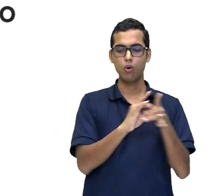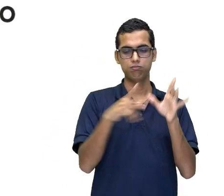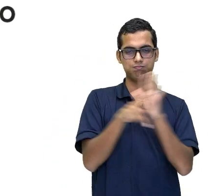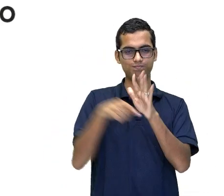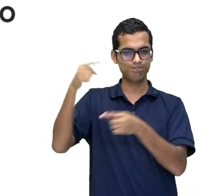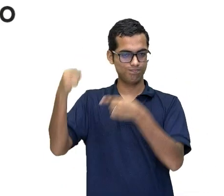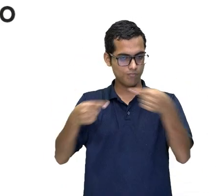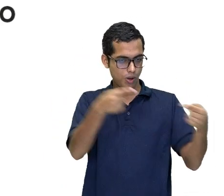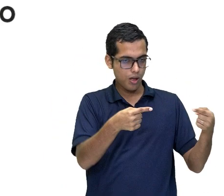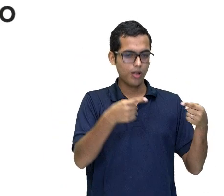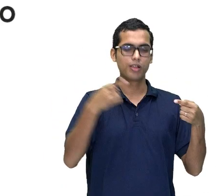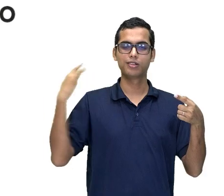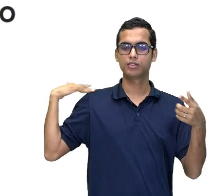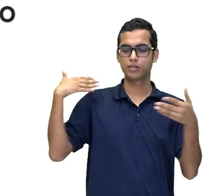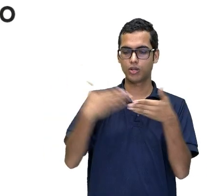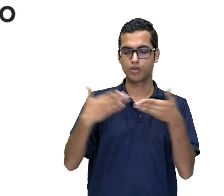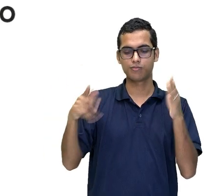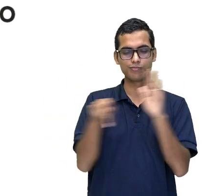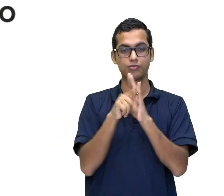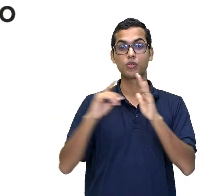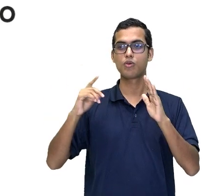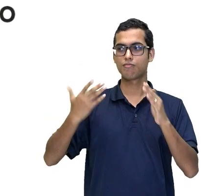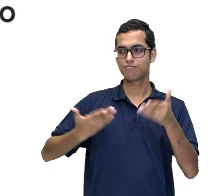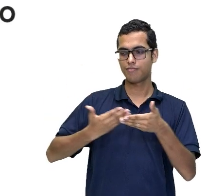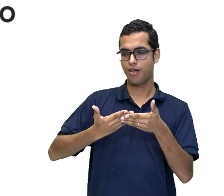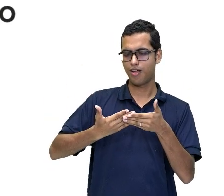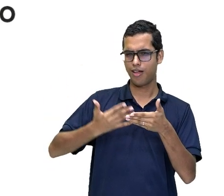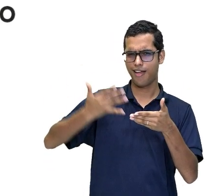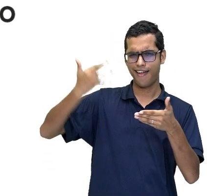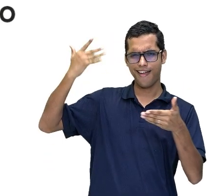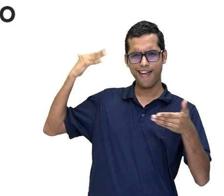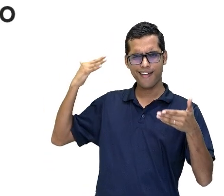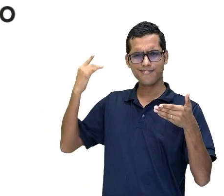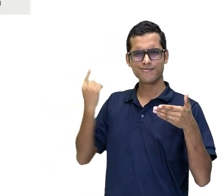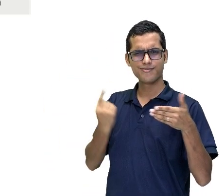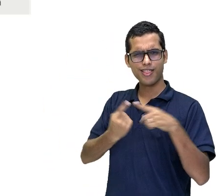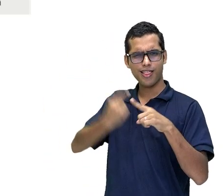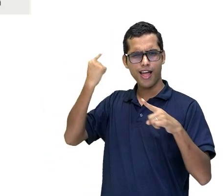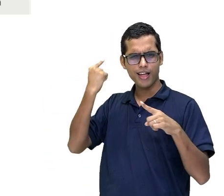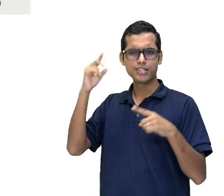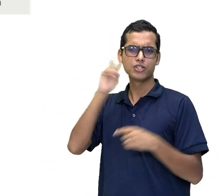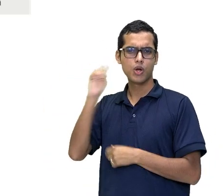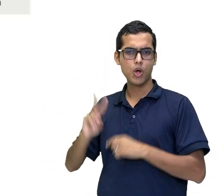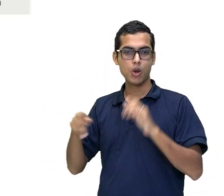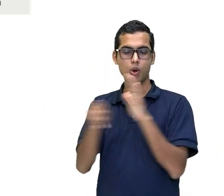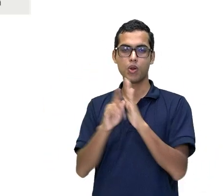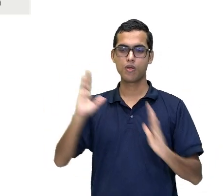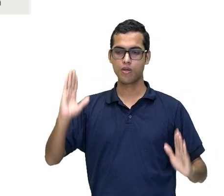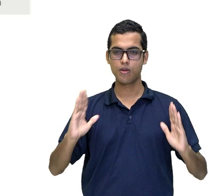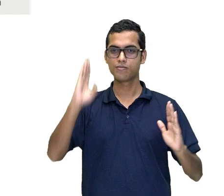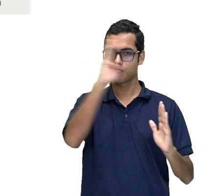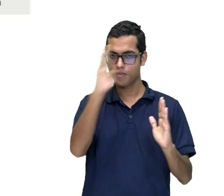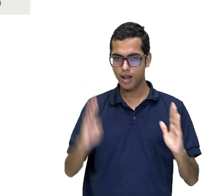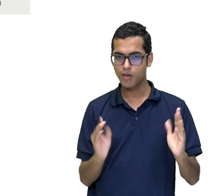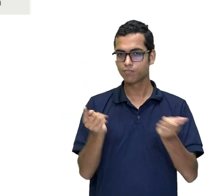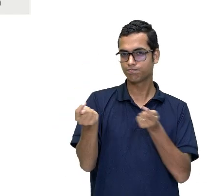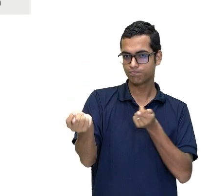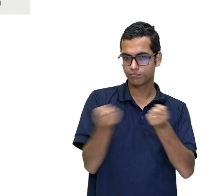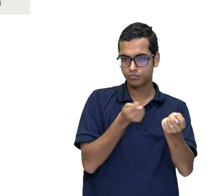naquele momento da história do Brasil. Vamos adiante, então, para compreender um pouquinho mais.